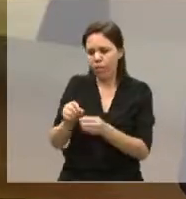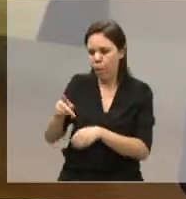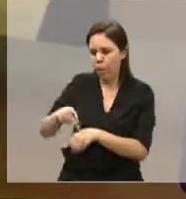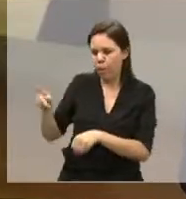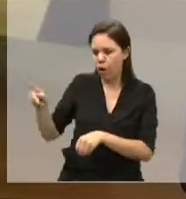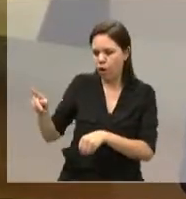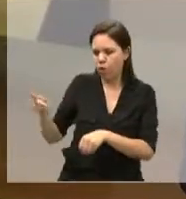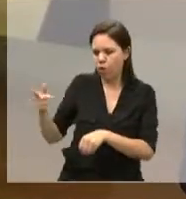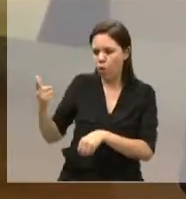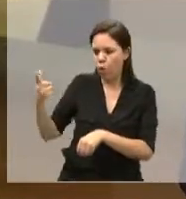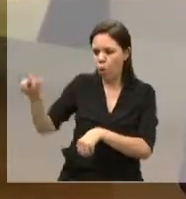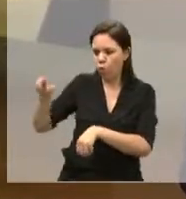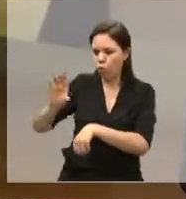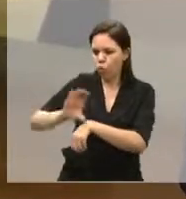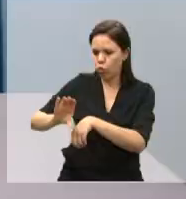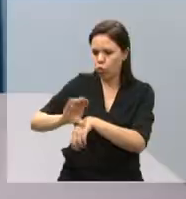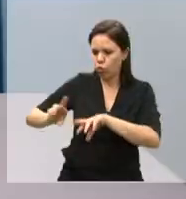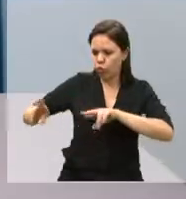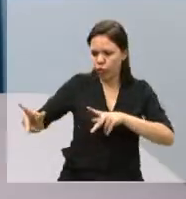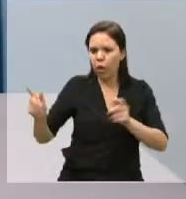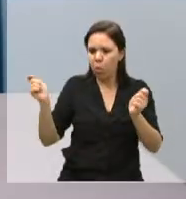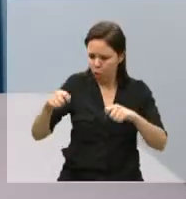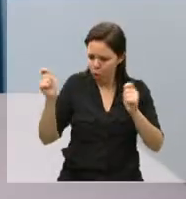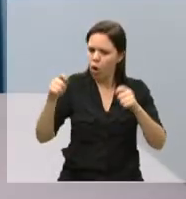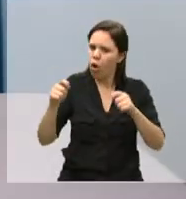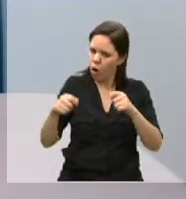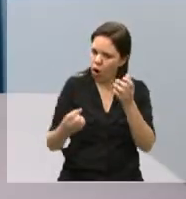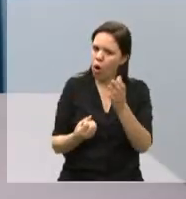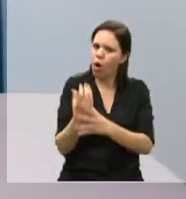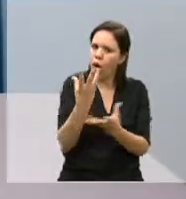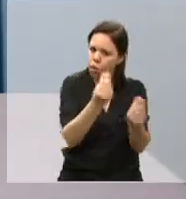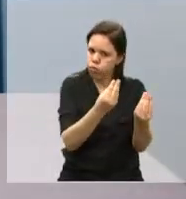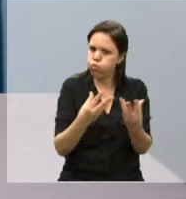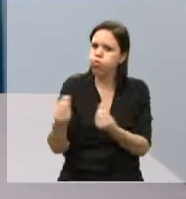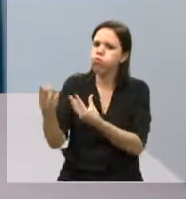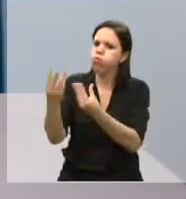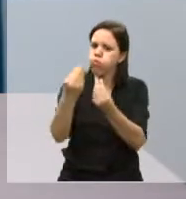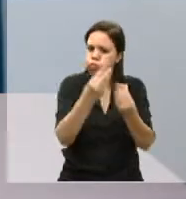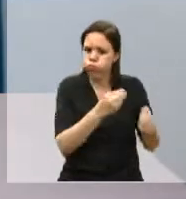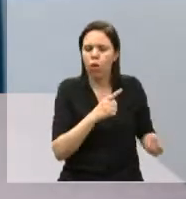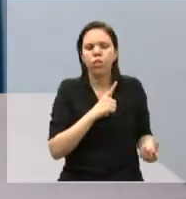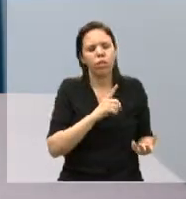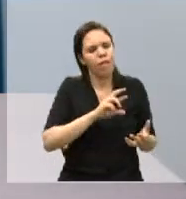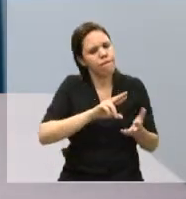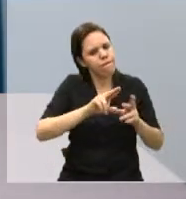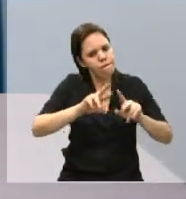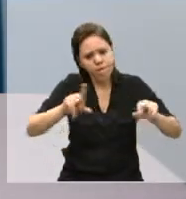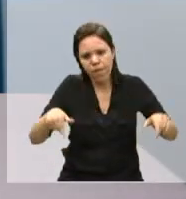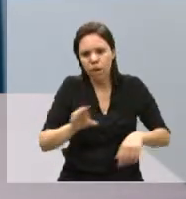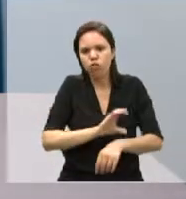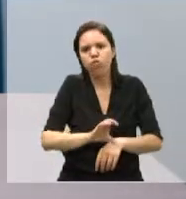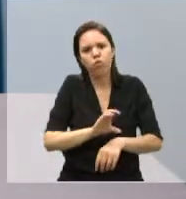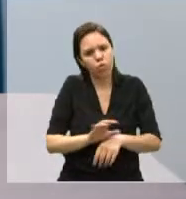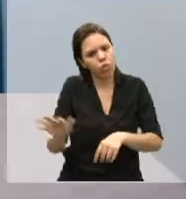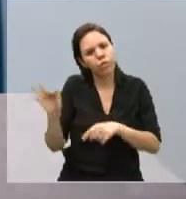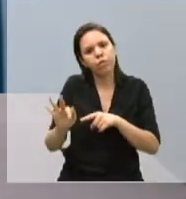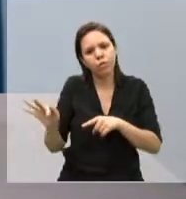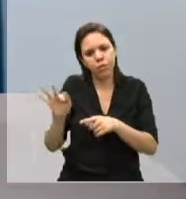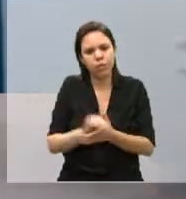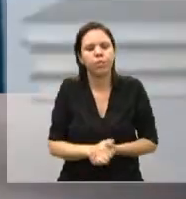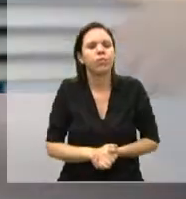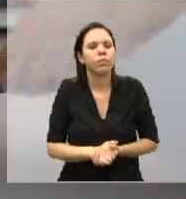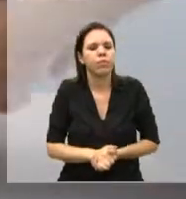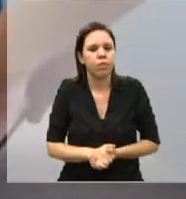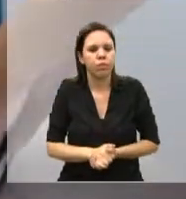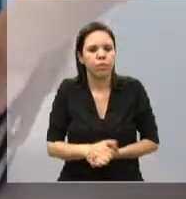ele pode se especializar em outra? Isso pode acontecer? Isso pode. Isso acontece muito. A gente tem muitos cursos na universidade